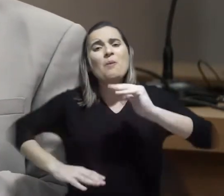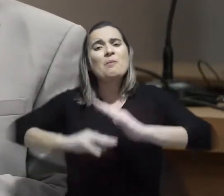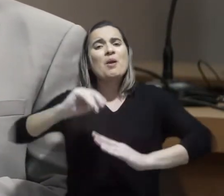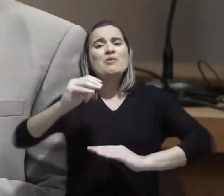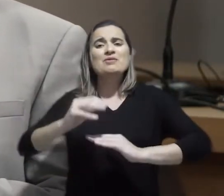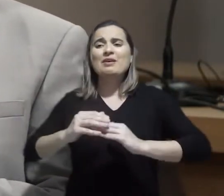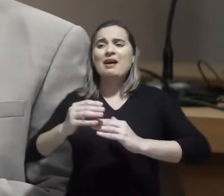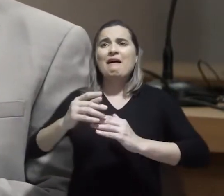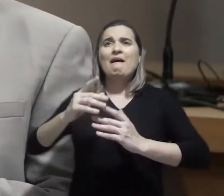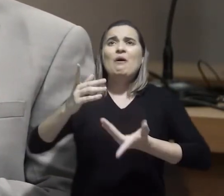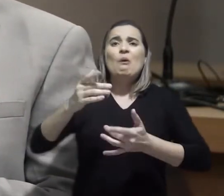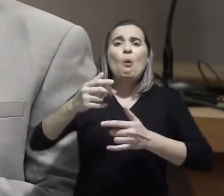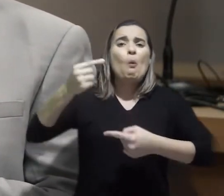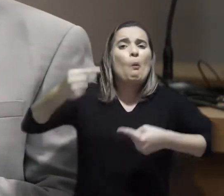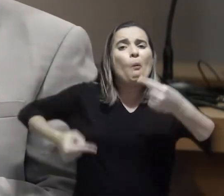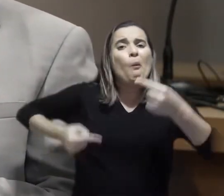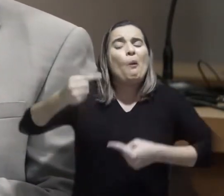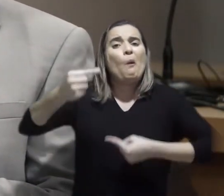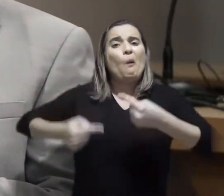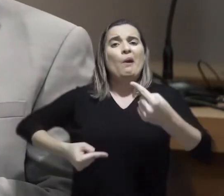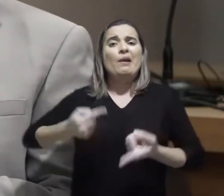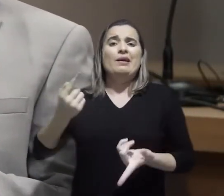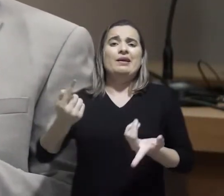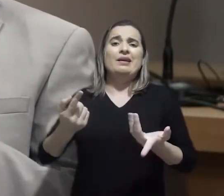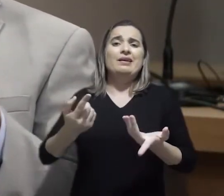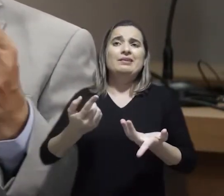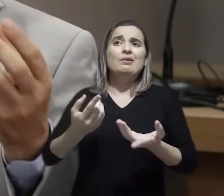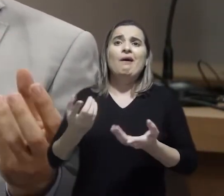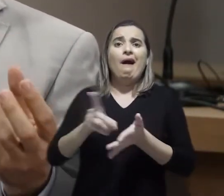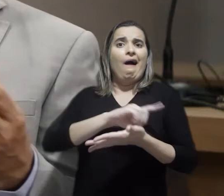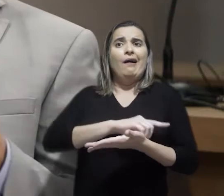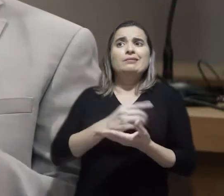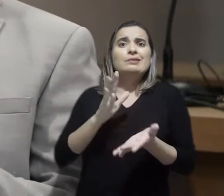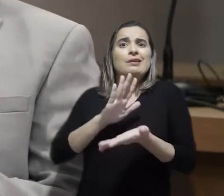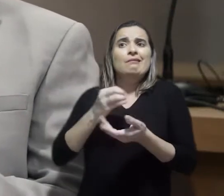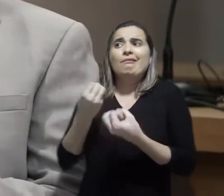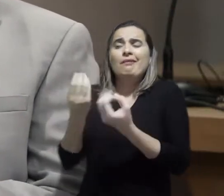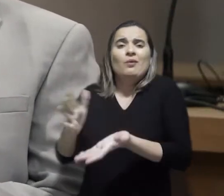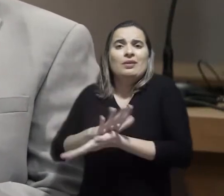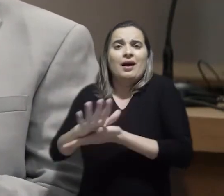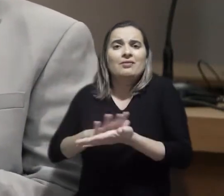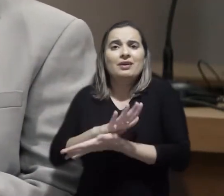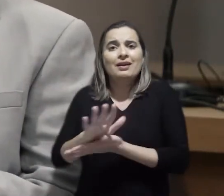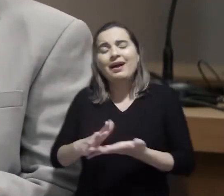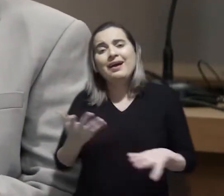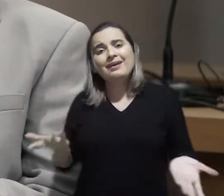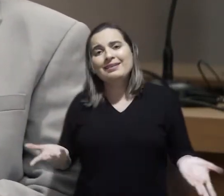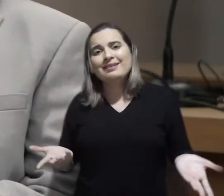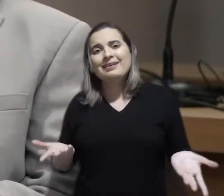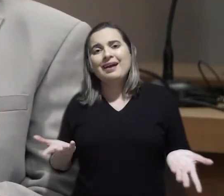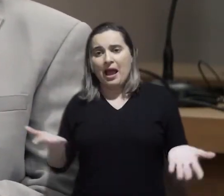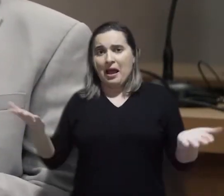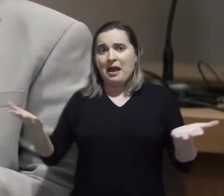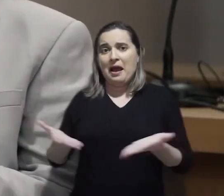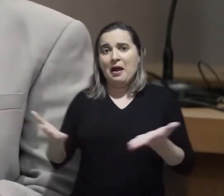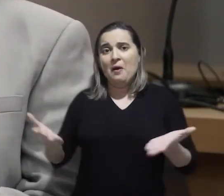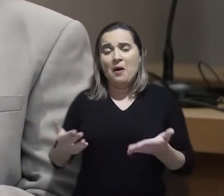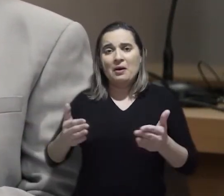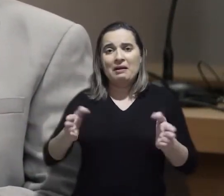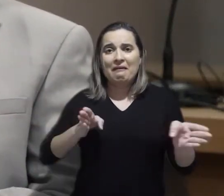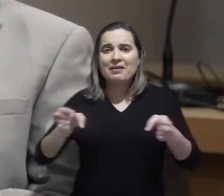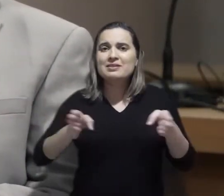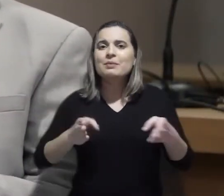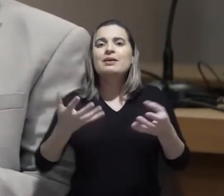que está oferecendo esse serviço desempenhava até então. Então, muitas vezes, é um serviço que é